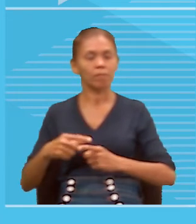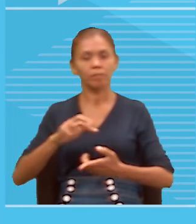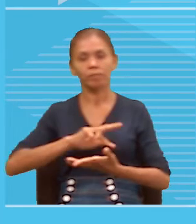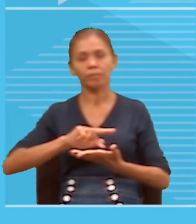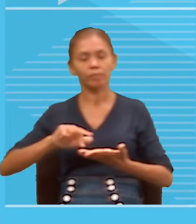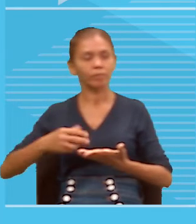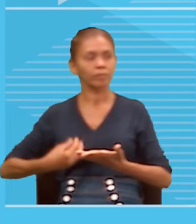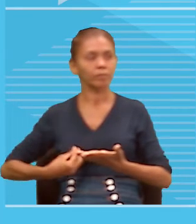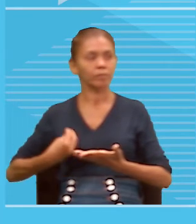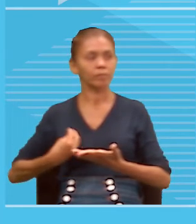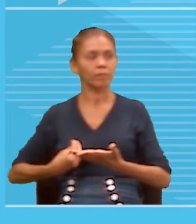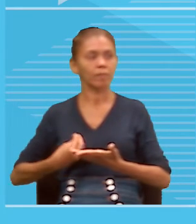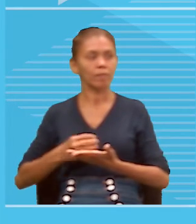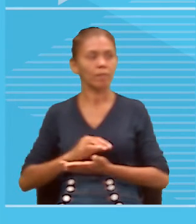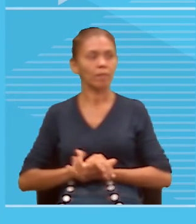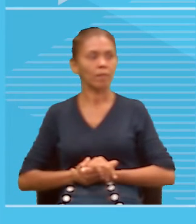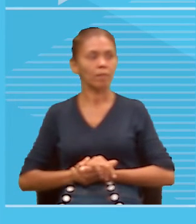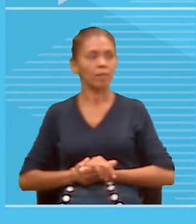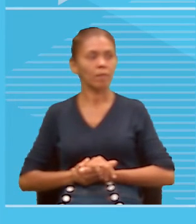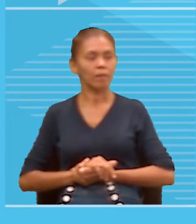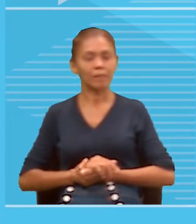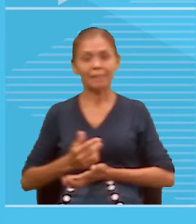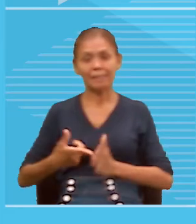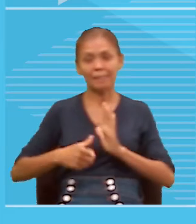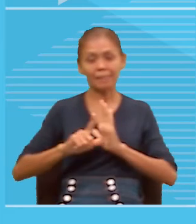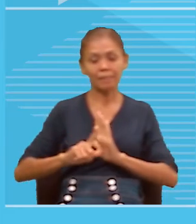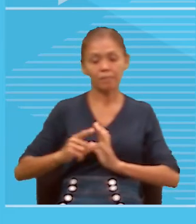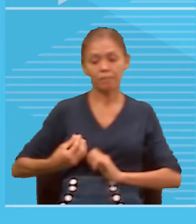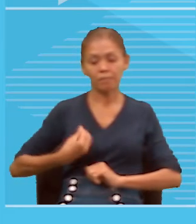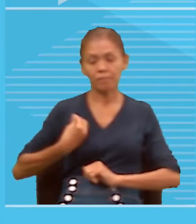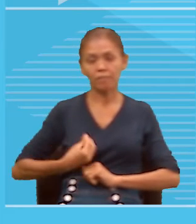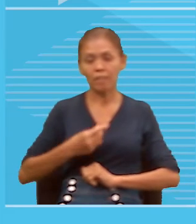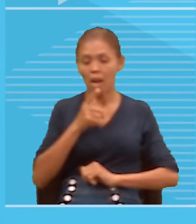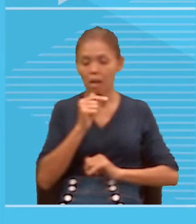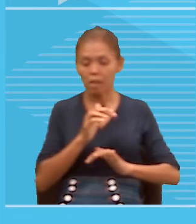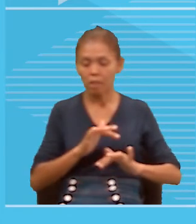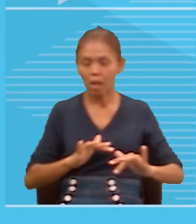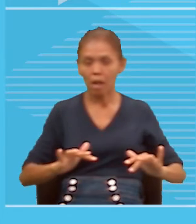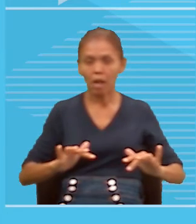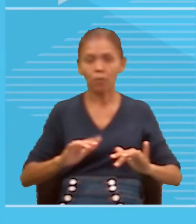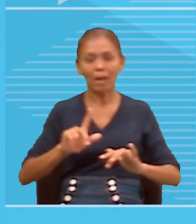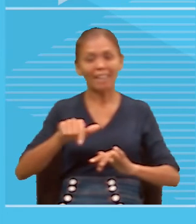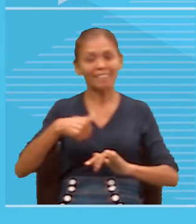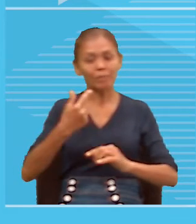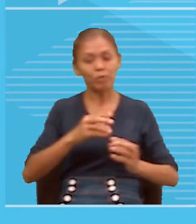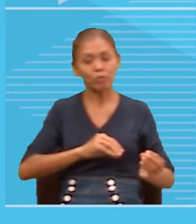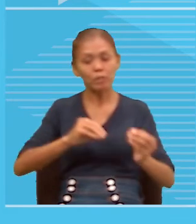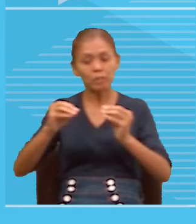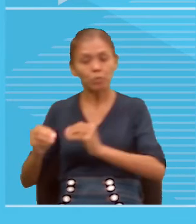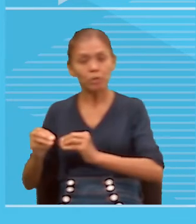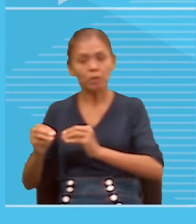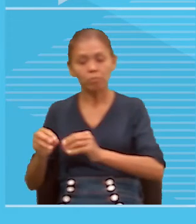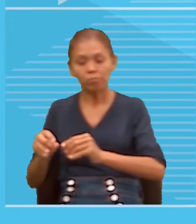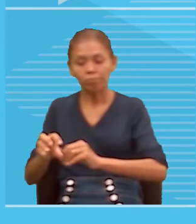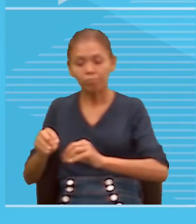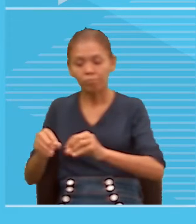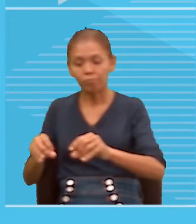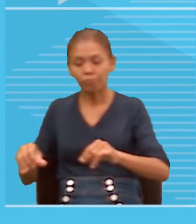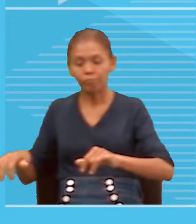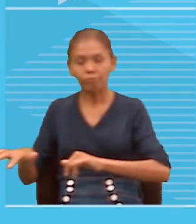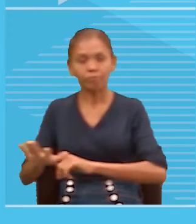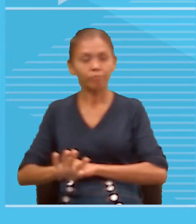seres saíram do ambiente Aquático e conquistaram o ambiente terrestre Então vem aqui os répteis os mamíferos os primatas